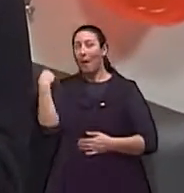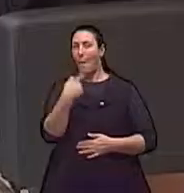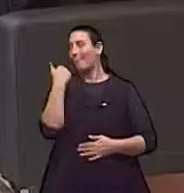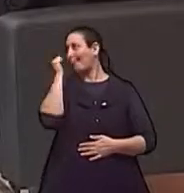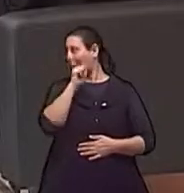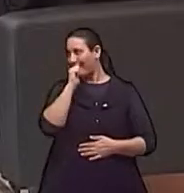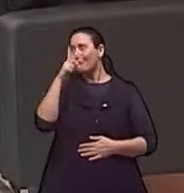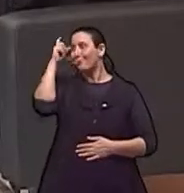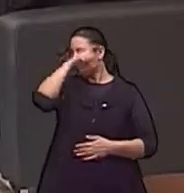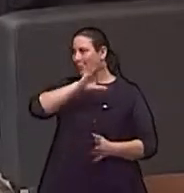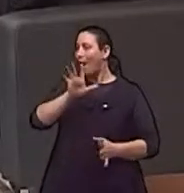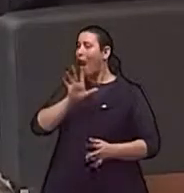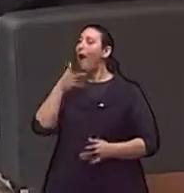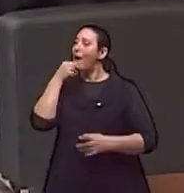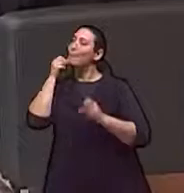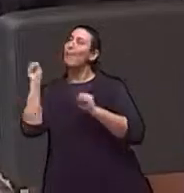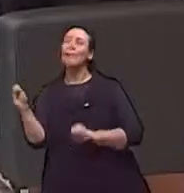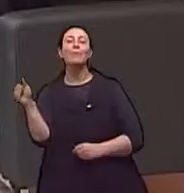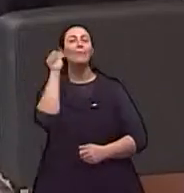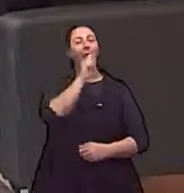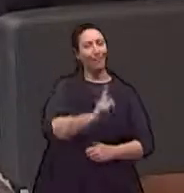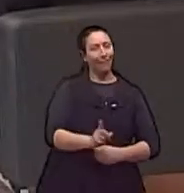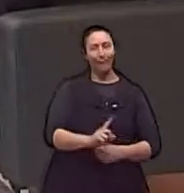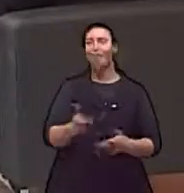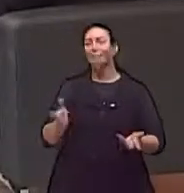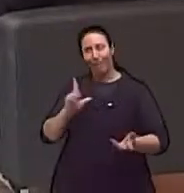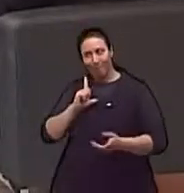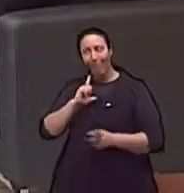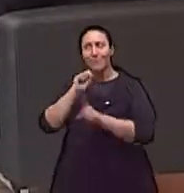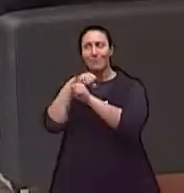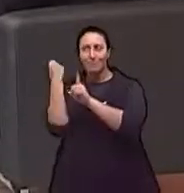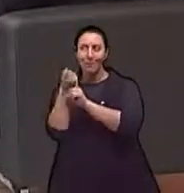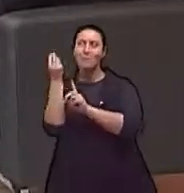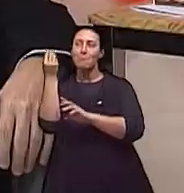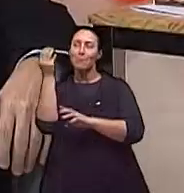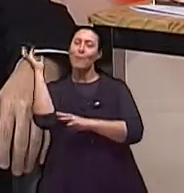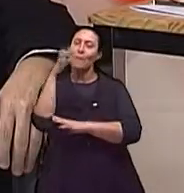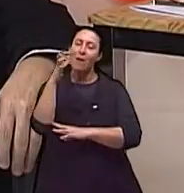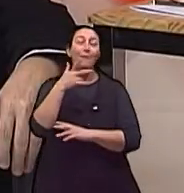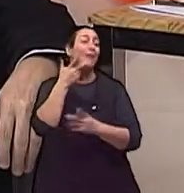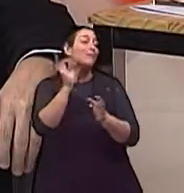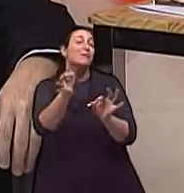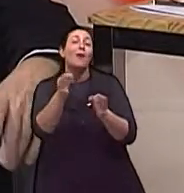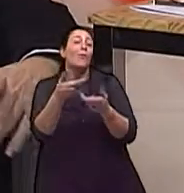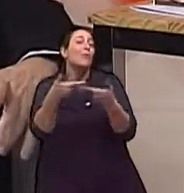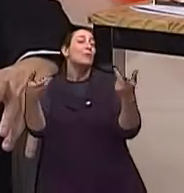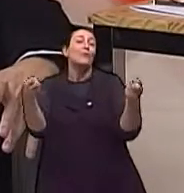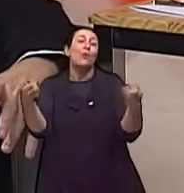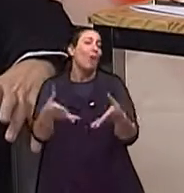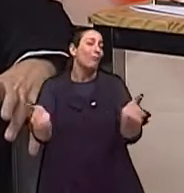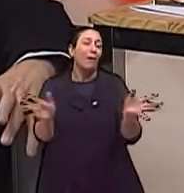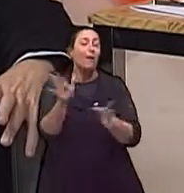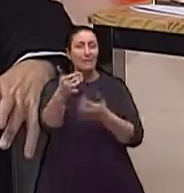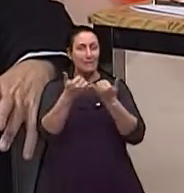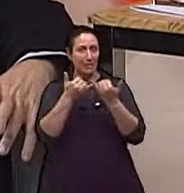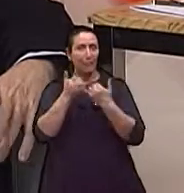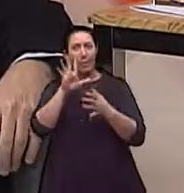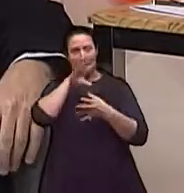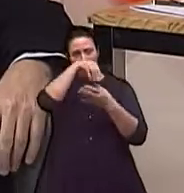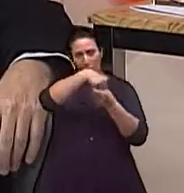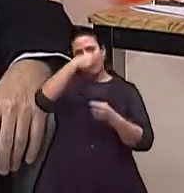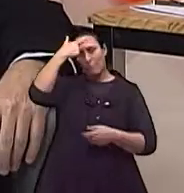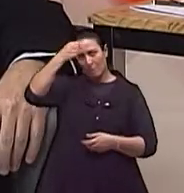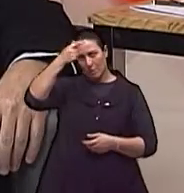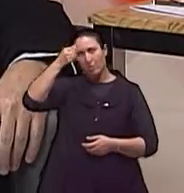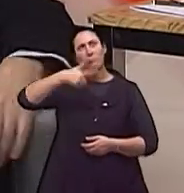né exatamente ainda tem isso mas tudo coisas novas né tudo situações novas por exemplo na nossa universidade nós